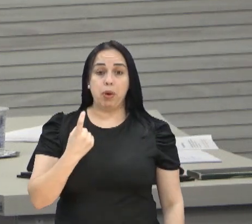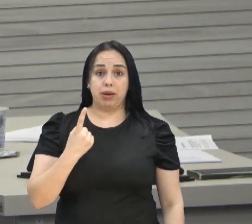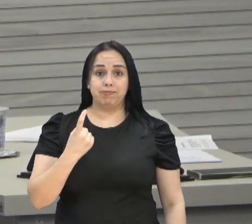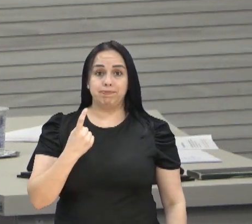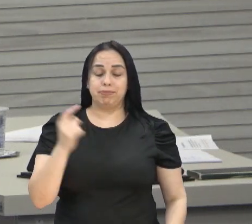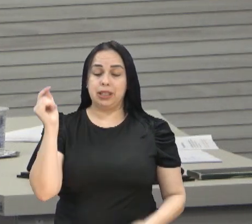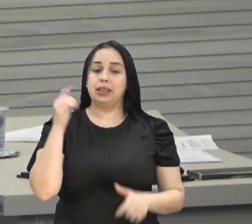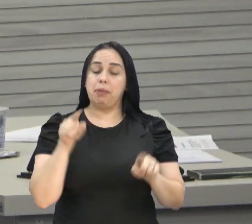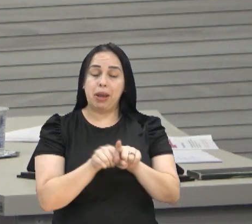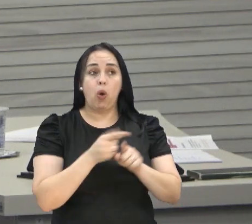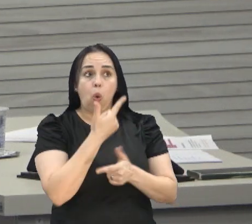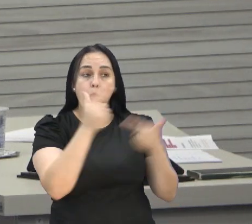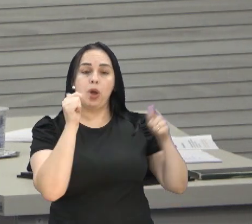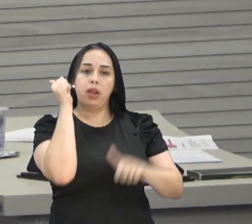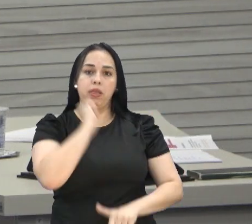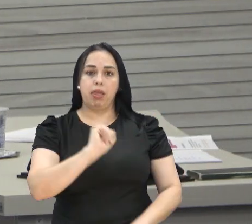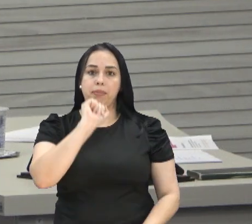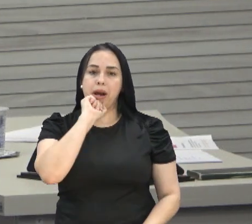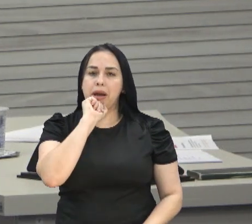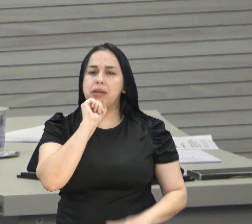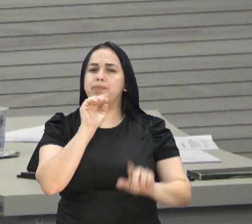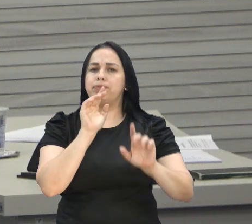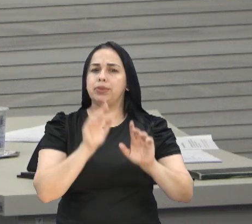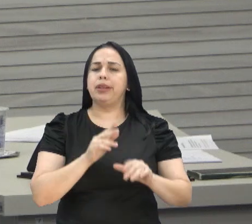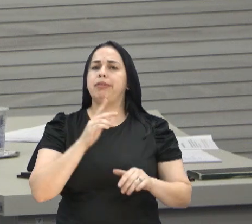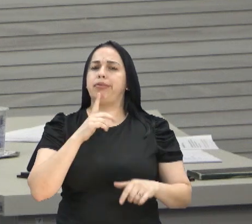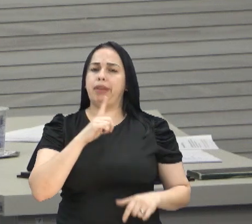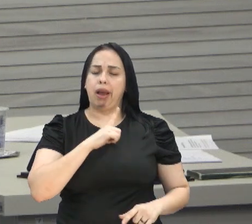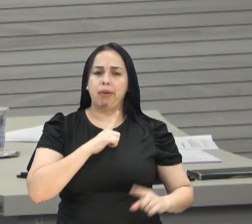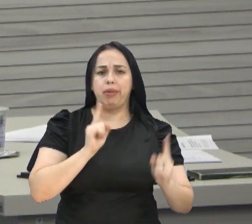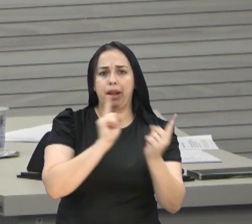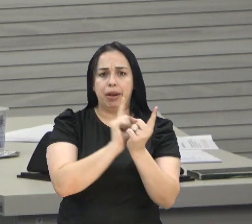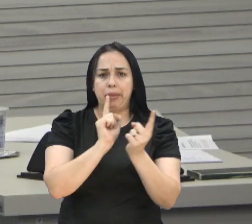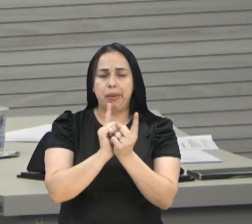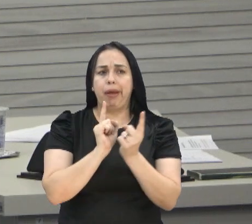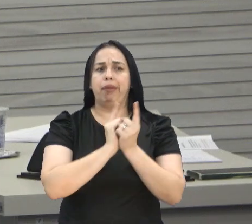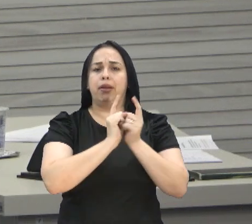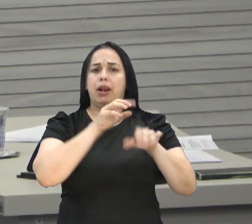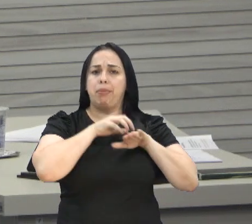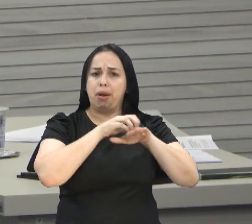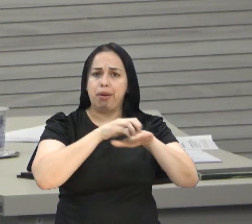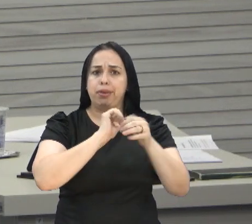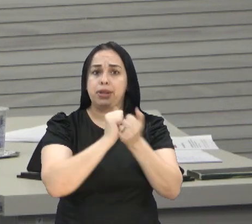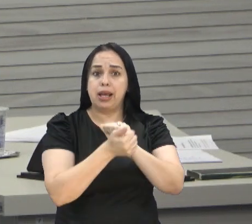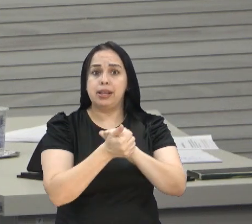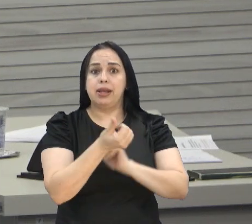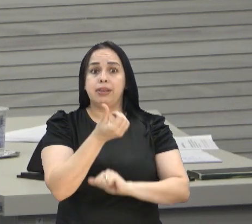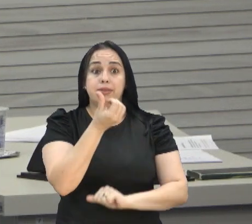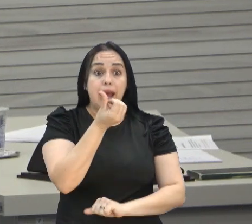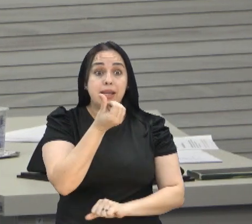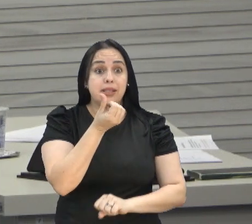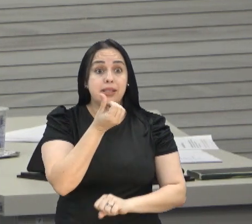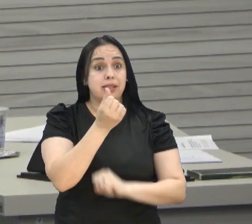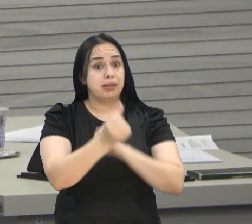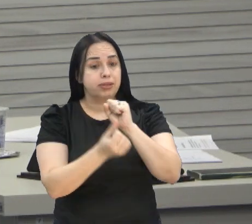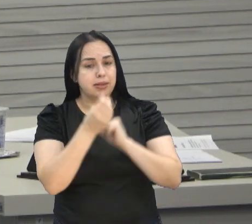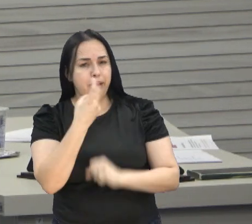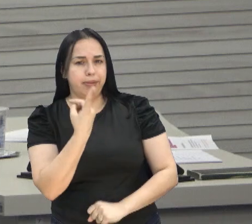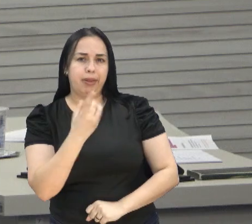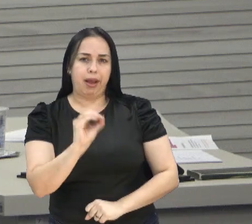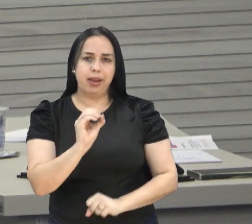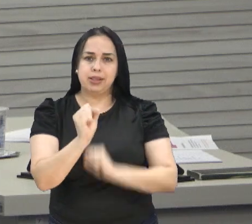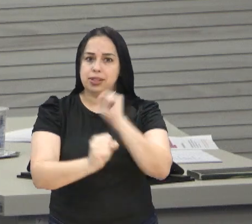mães que já está com esse atendimento do transporte adaptado há 5, 6, 10 anos, não